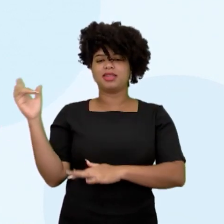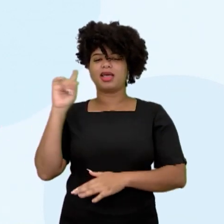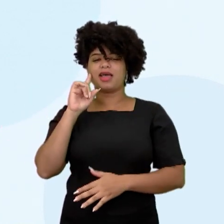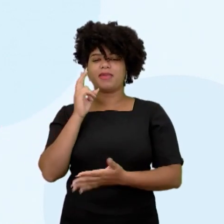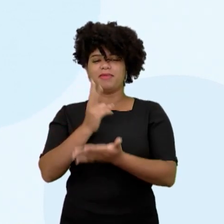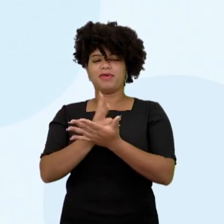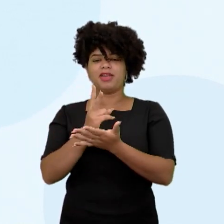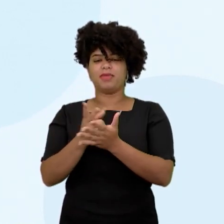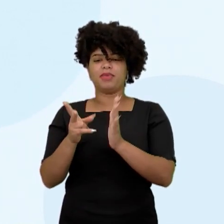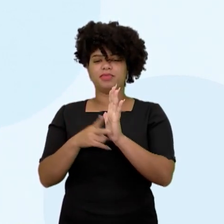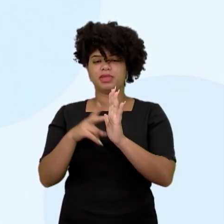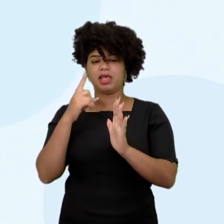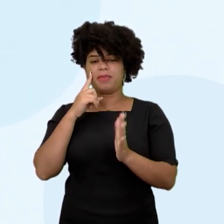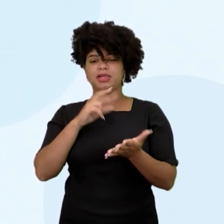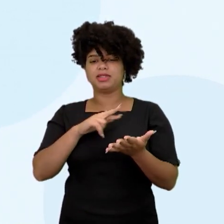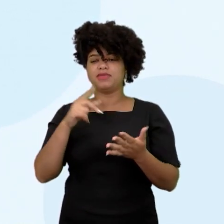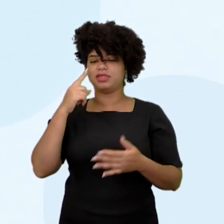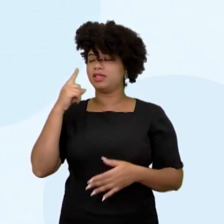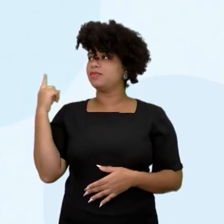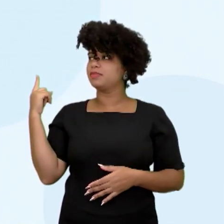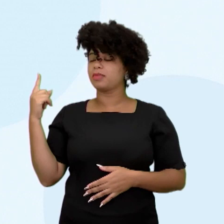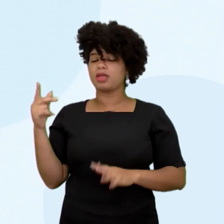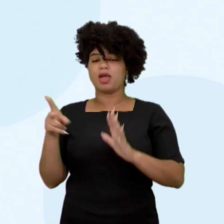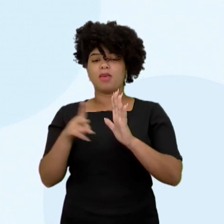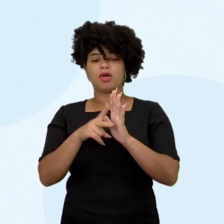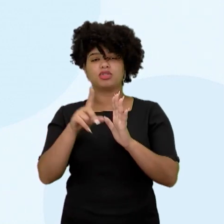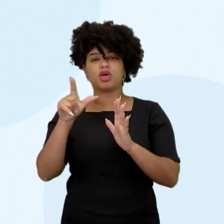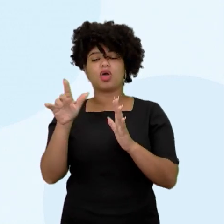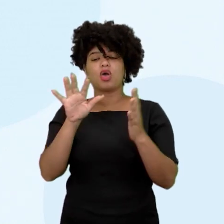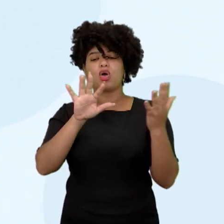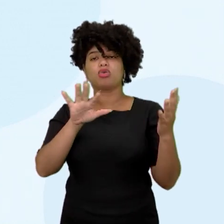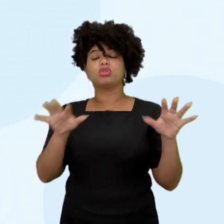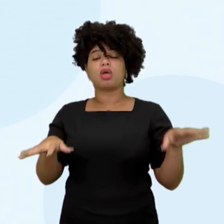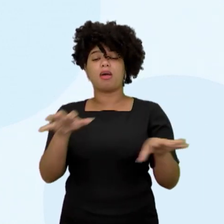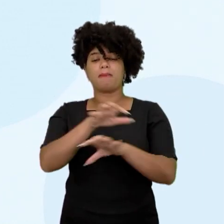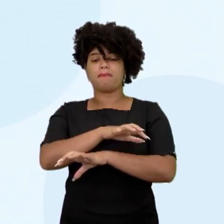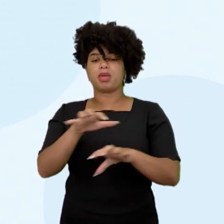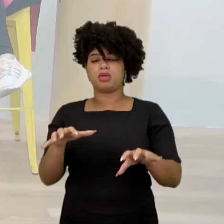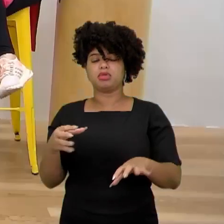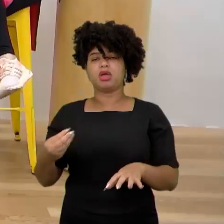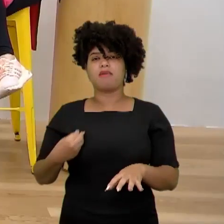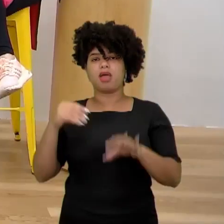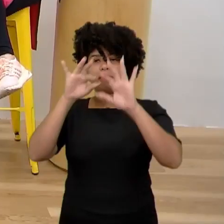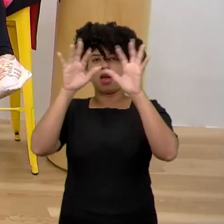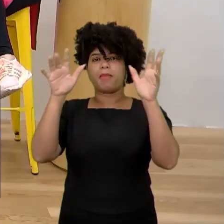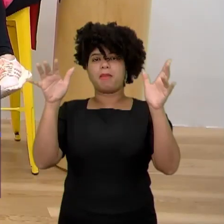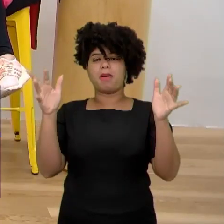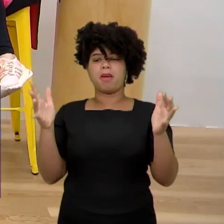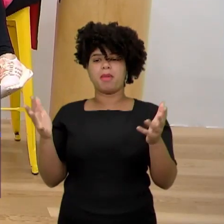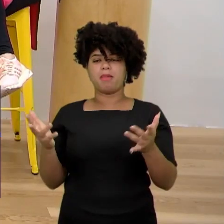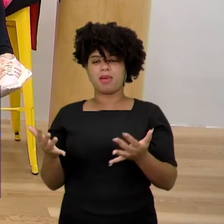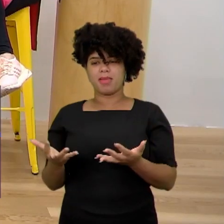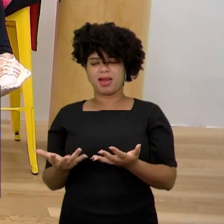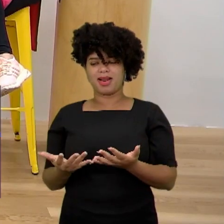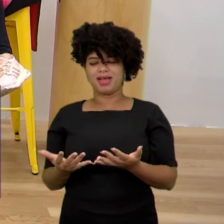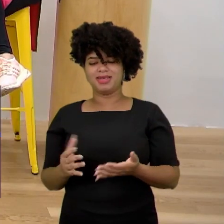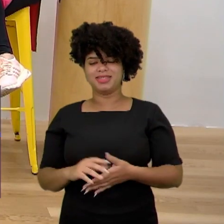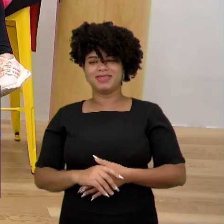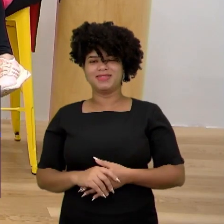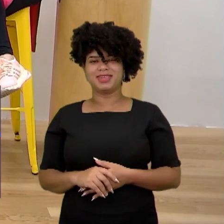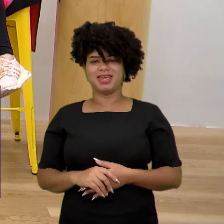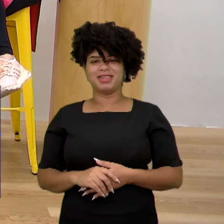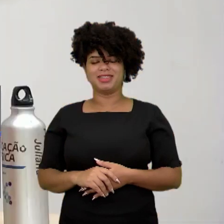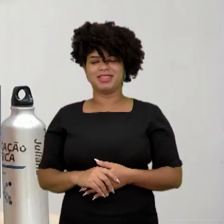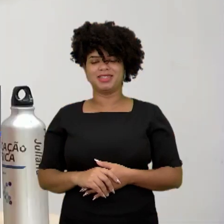de vida. Objeto de conhecimento: biodiversidade e ciclo hidrológico. Os professores aqui